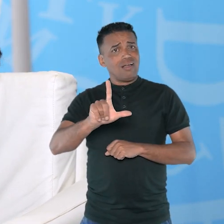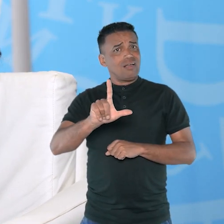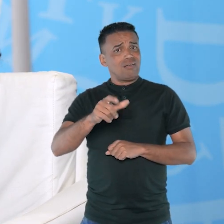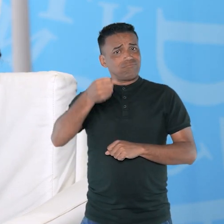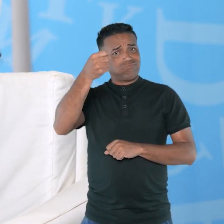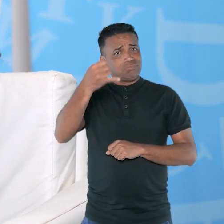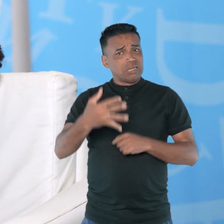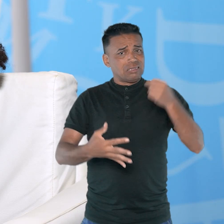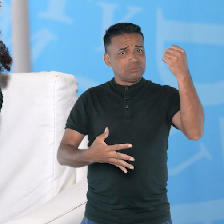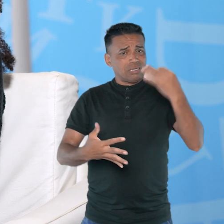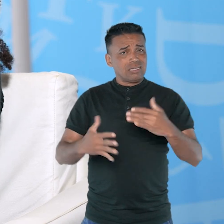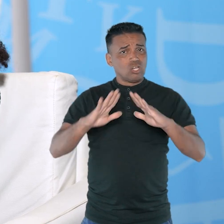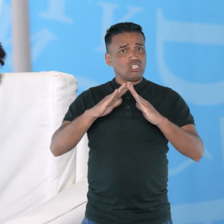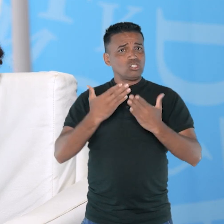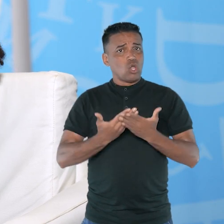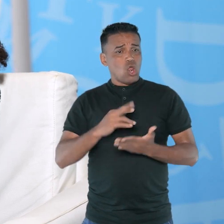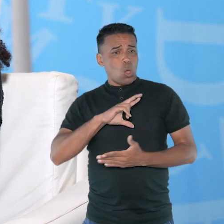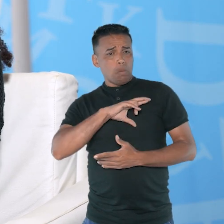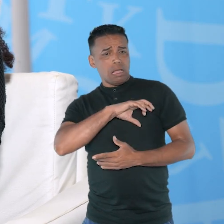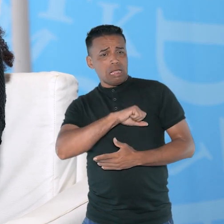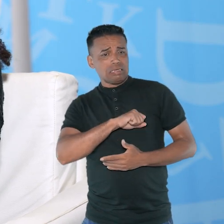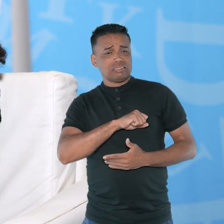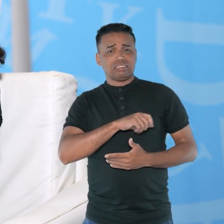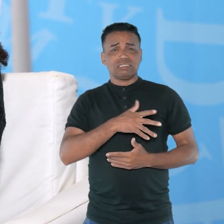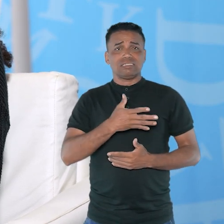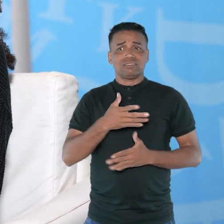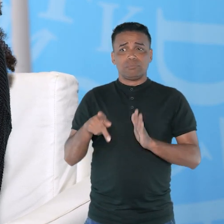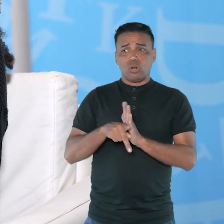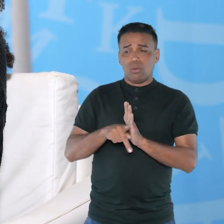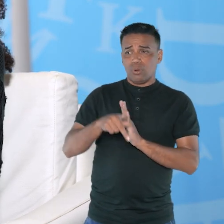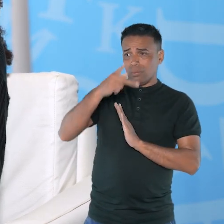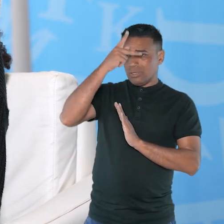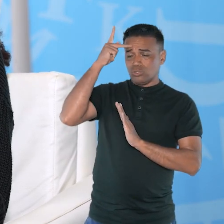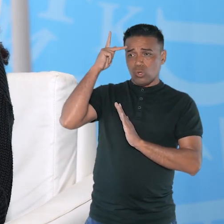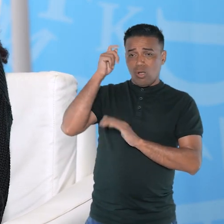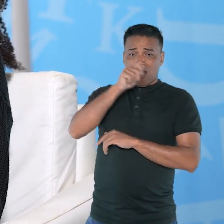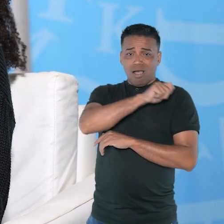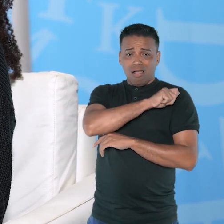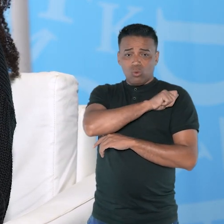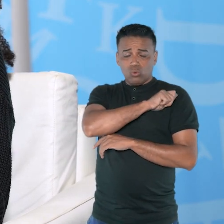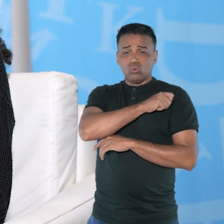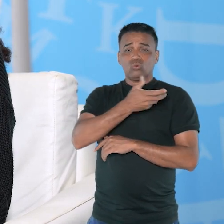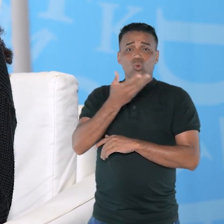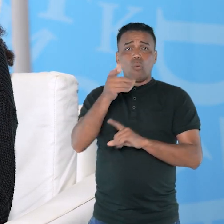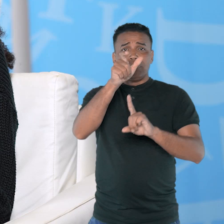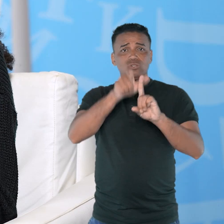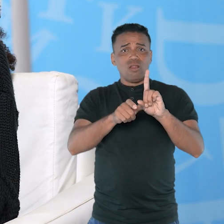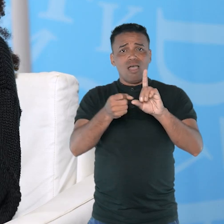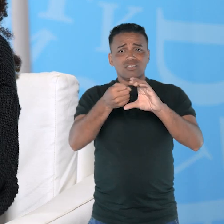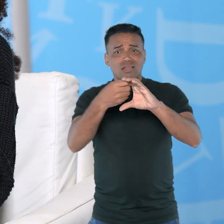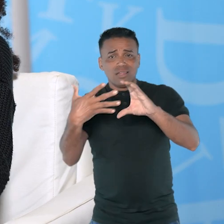estou falando só das escolas românticas e não estou dando a oportunidade do meu estudante compor um personagem? Me explicando para ele como é que se compõe um